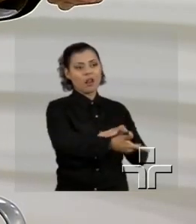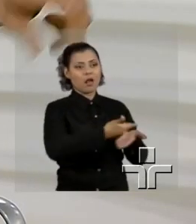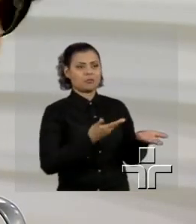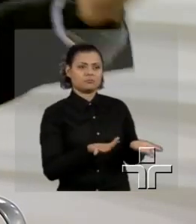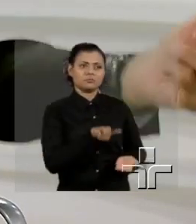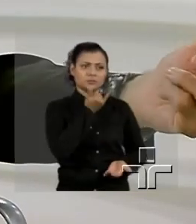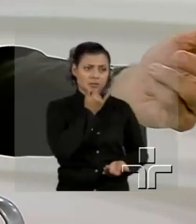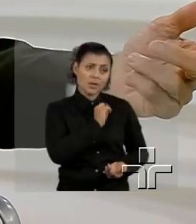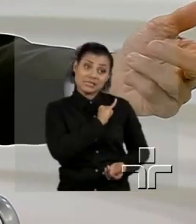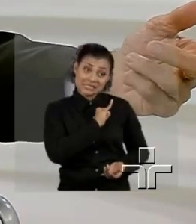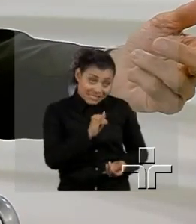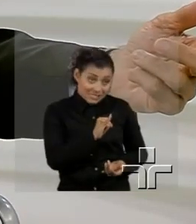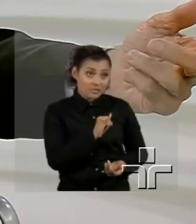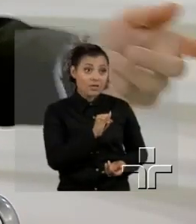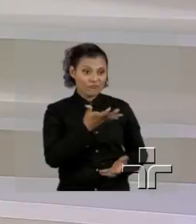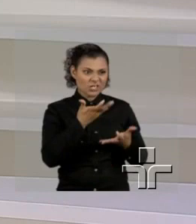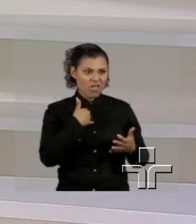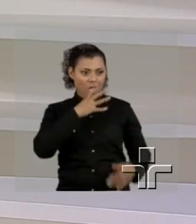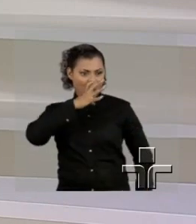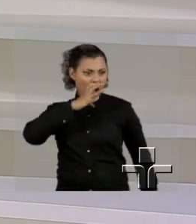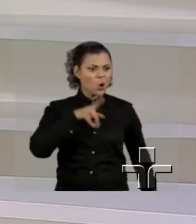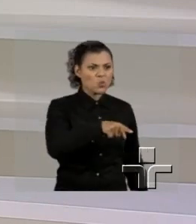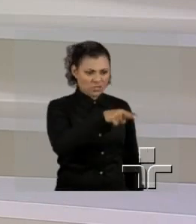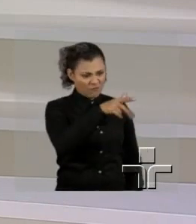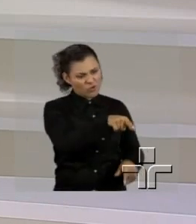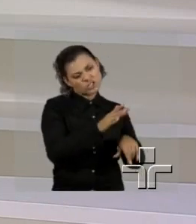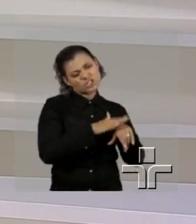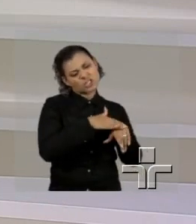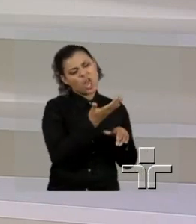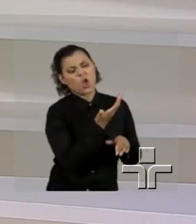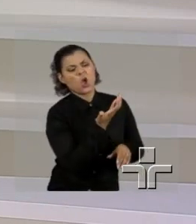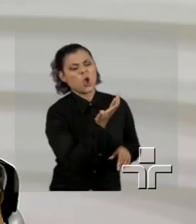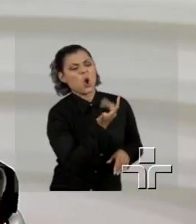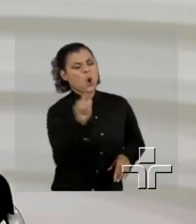Partido Comunista, né? Isso não é